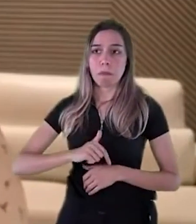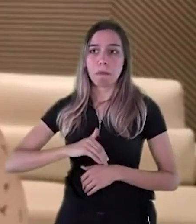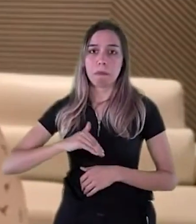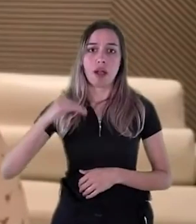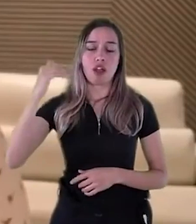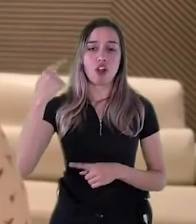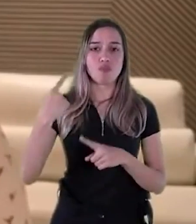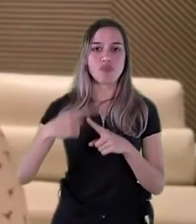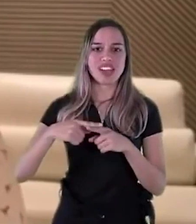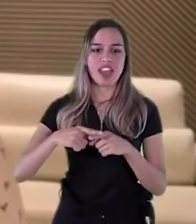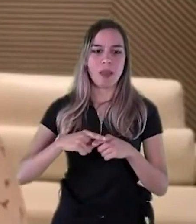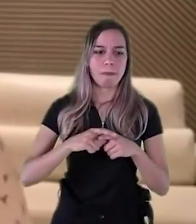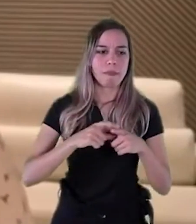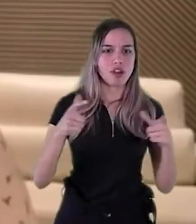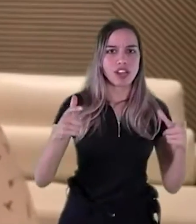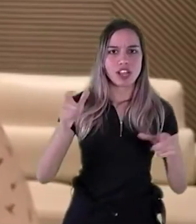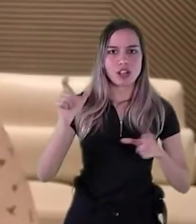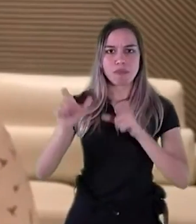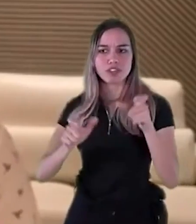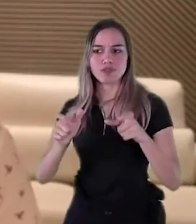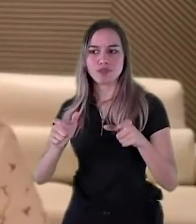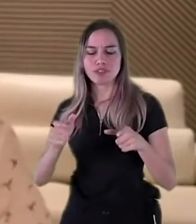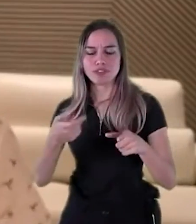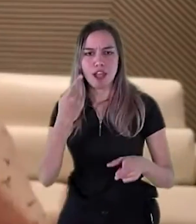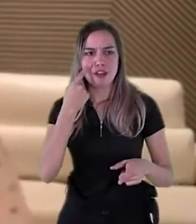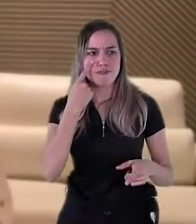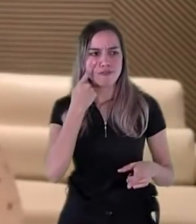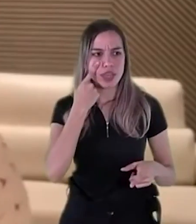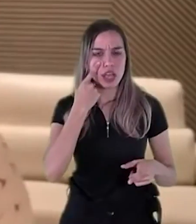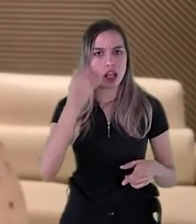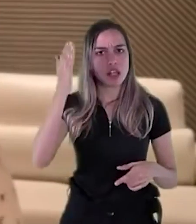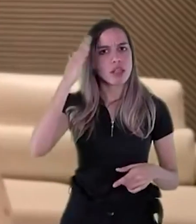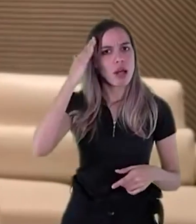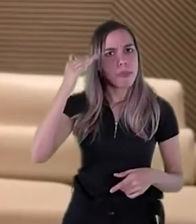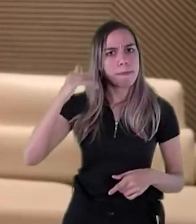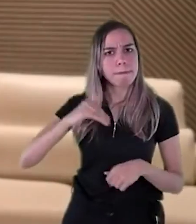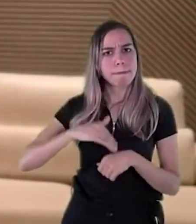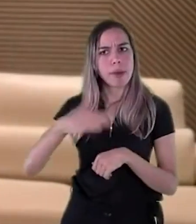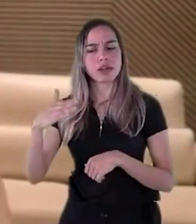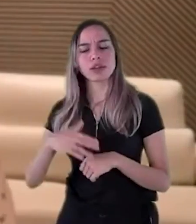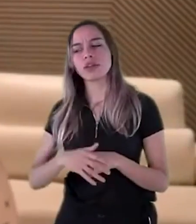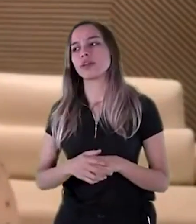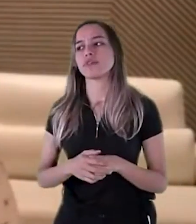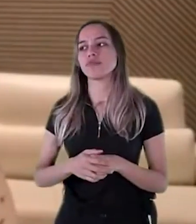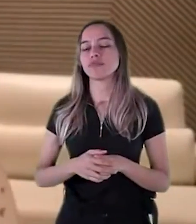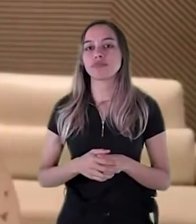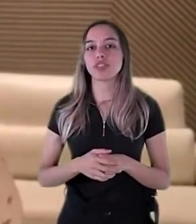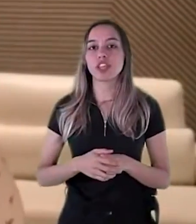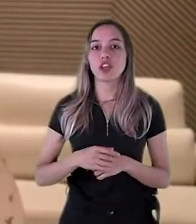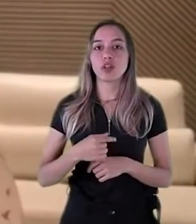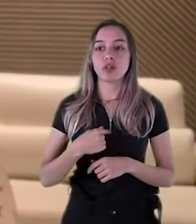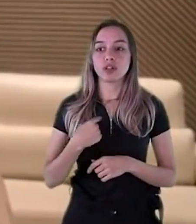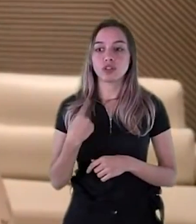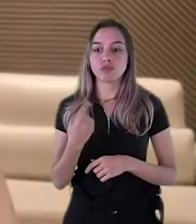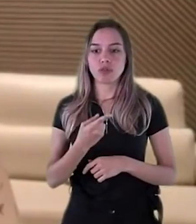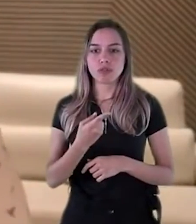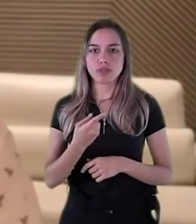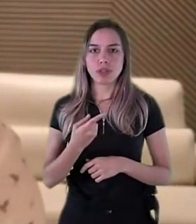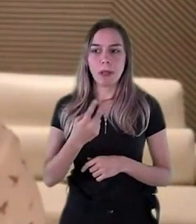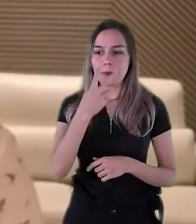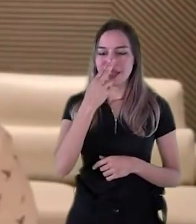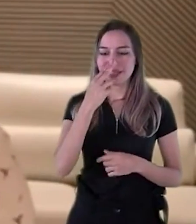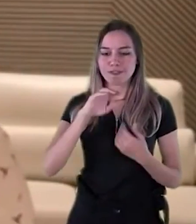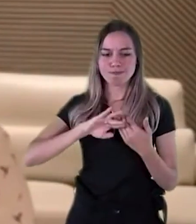sabe, mais irritado a gente vai ficando, mais fora do eixo a gente vai funcionando. Então,